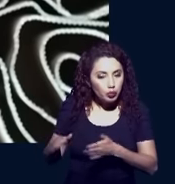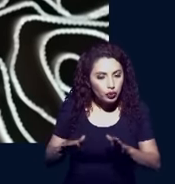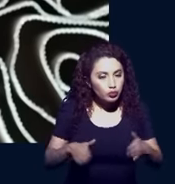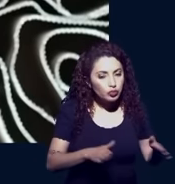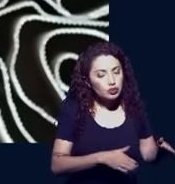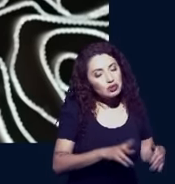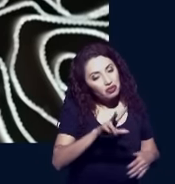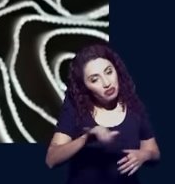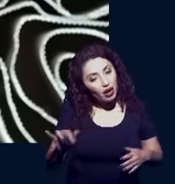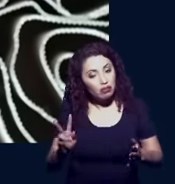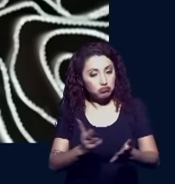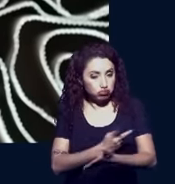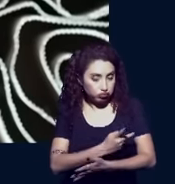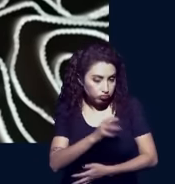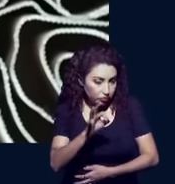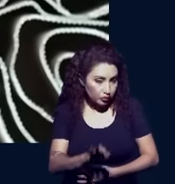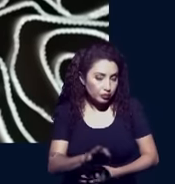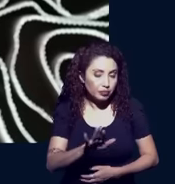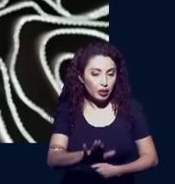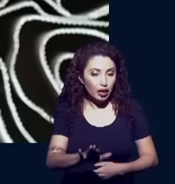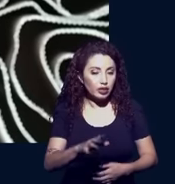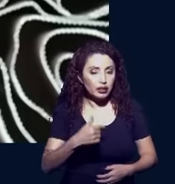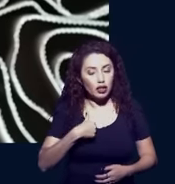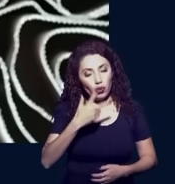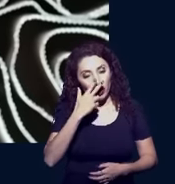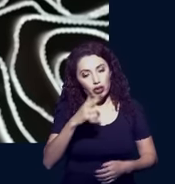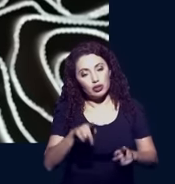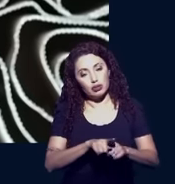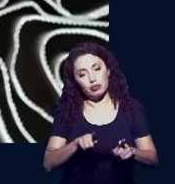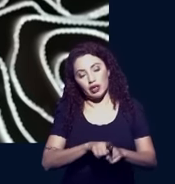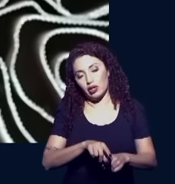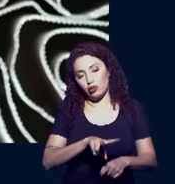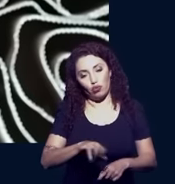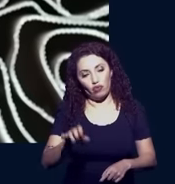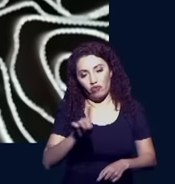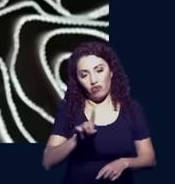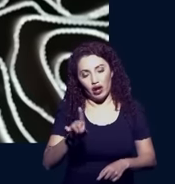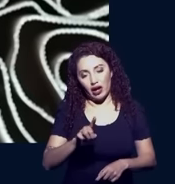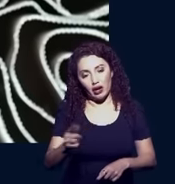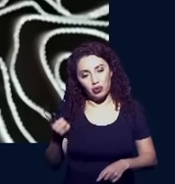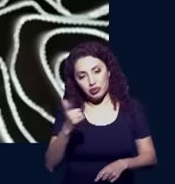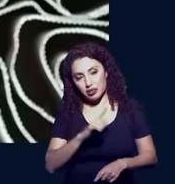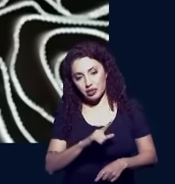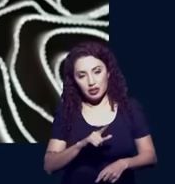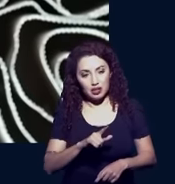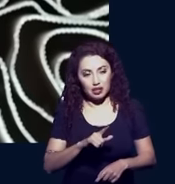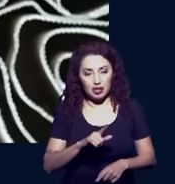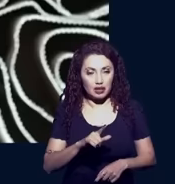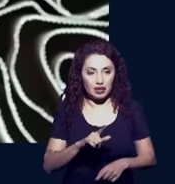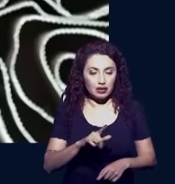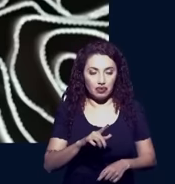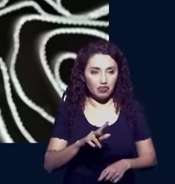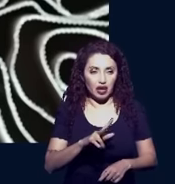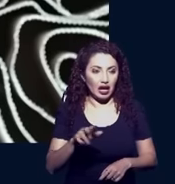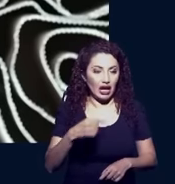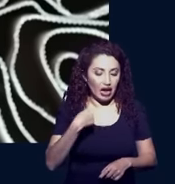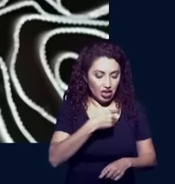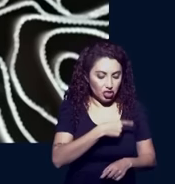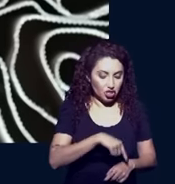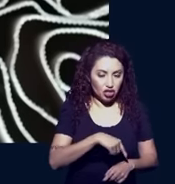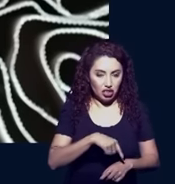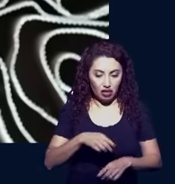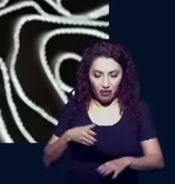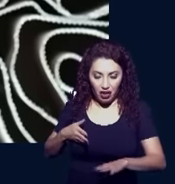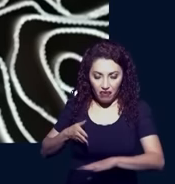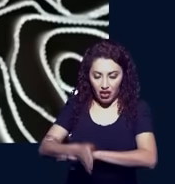eh vai acontecer mas eu tô achando que também não vai escalar né essa história puxa a China vai invadir Taiwan de